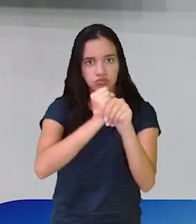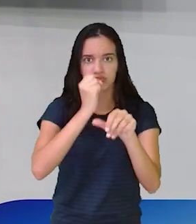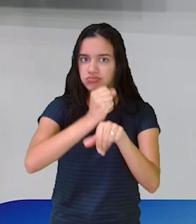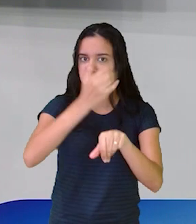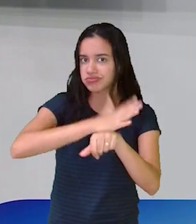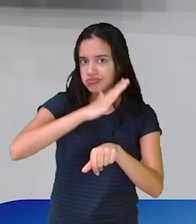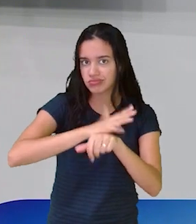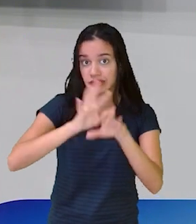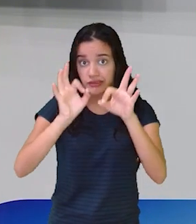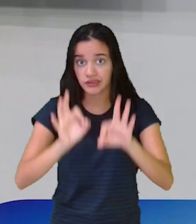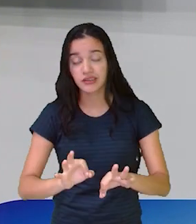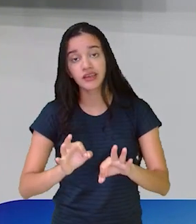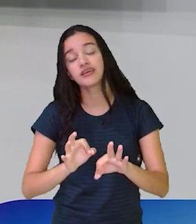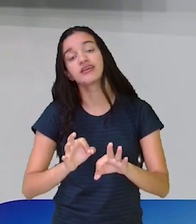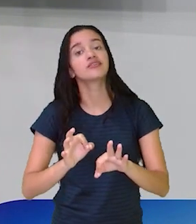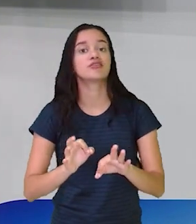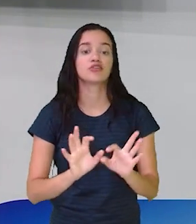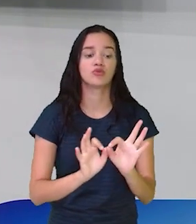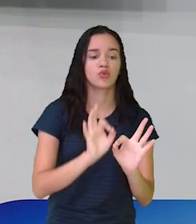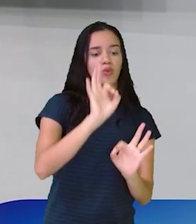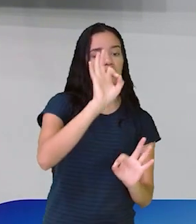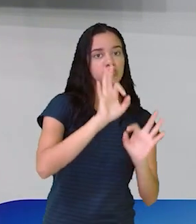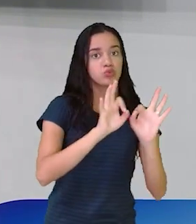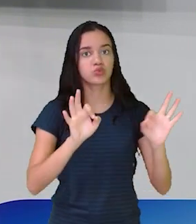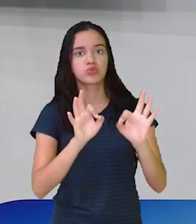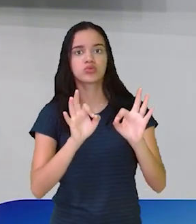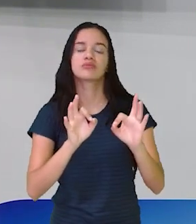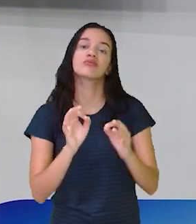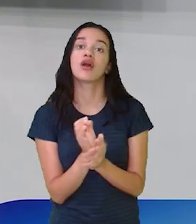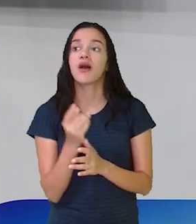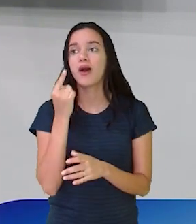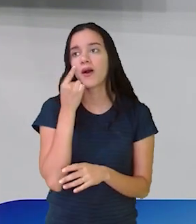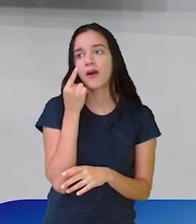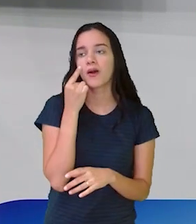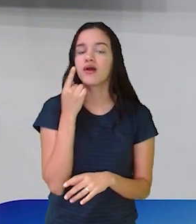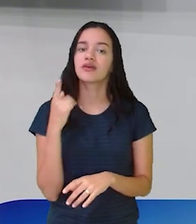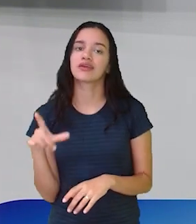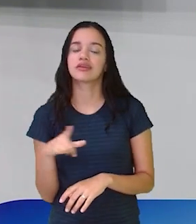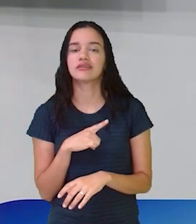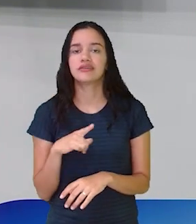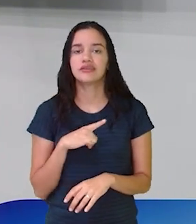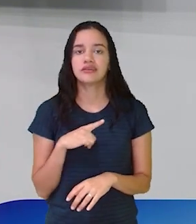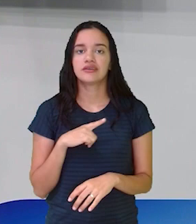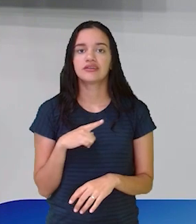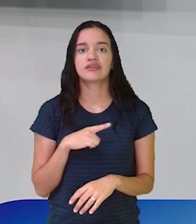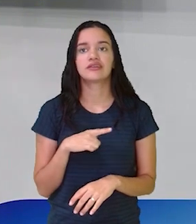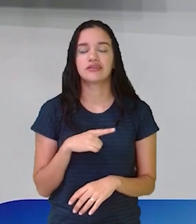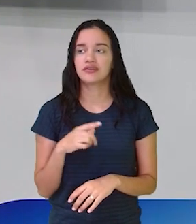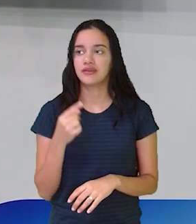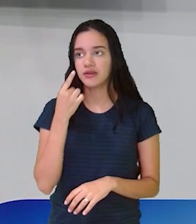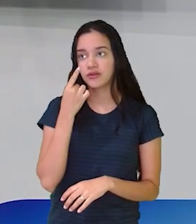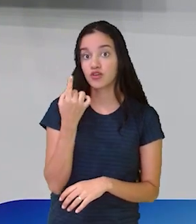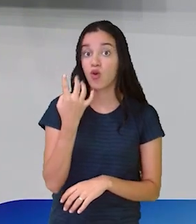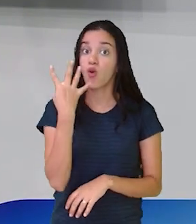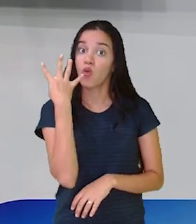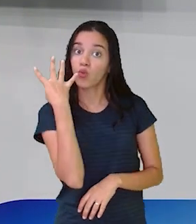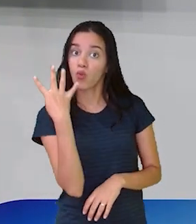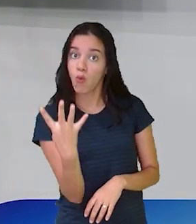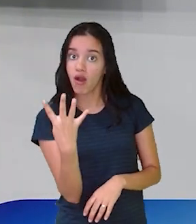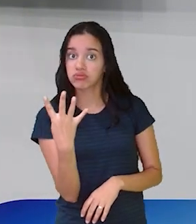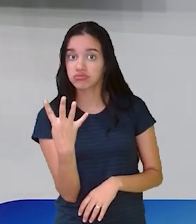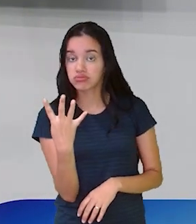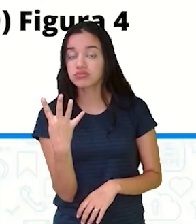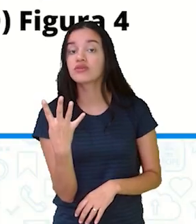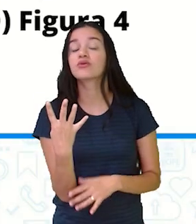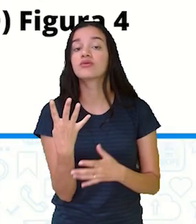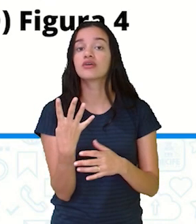né? Comprimento vezes altura vezes largura. Ó, eu tenho 4 figuras e